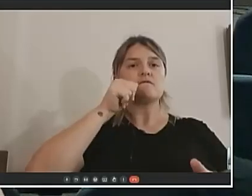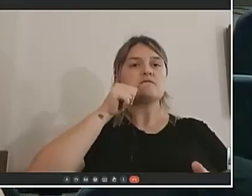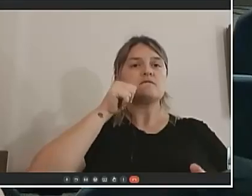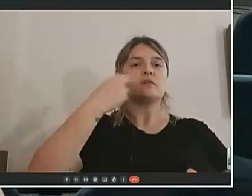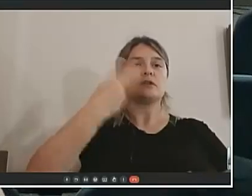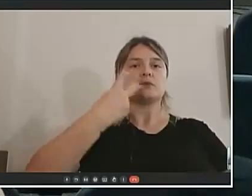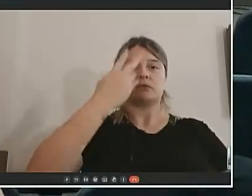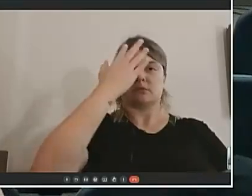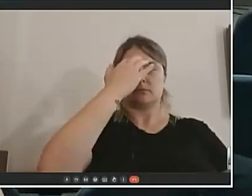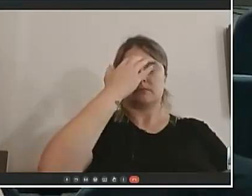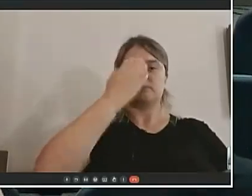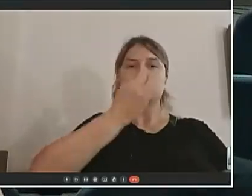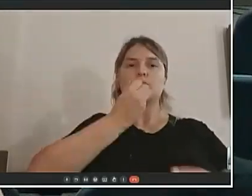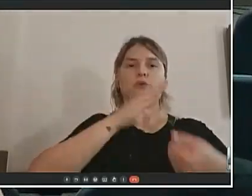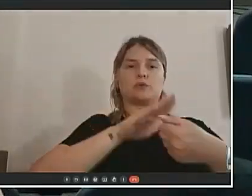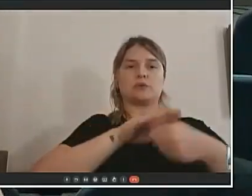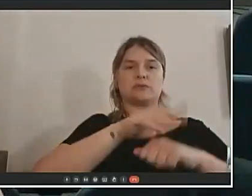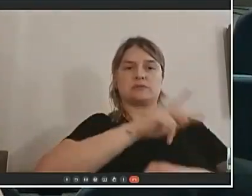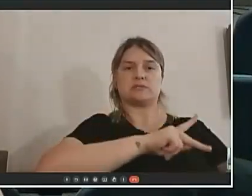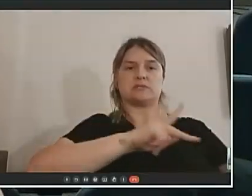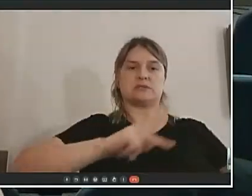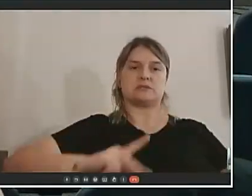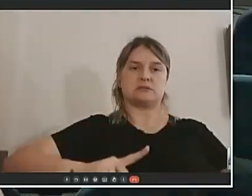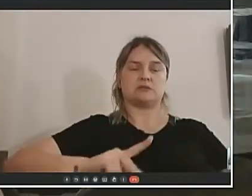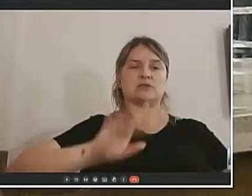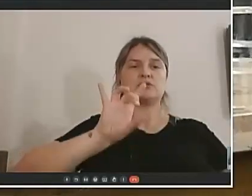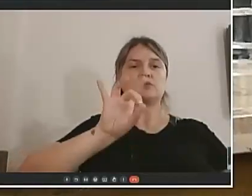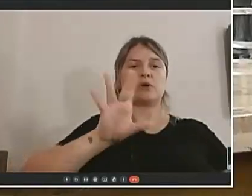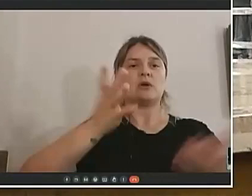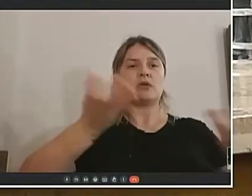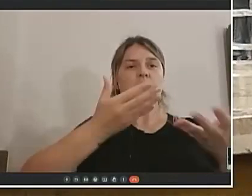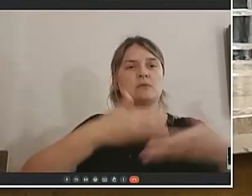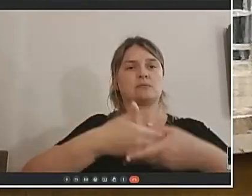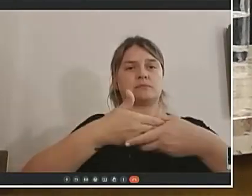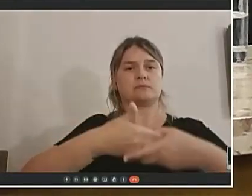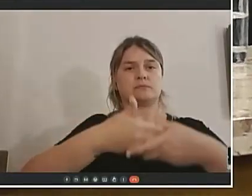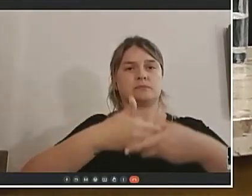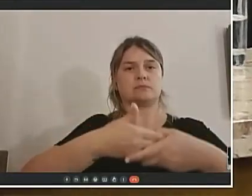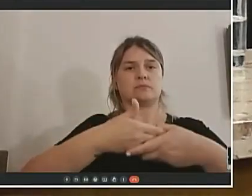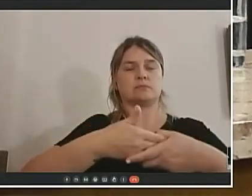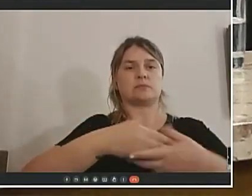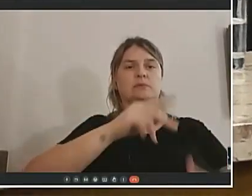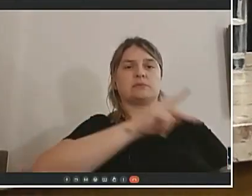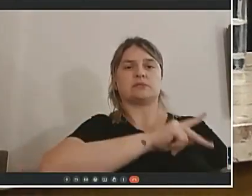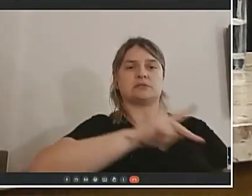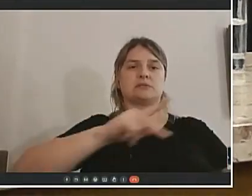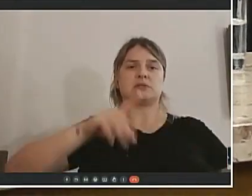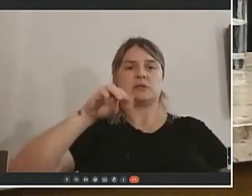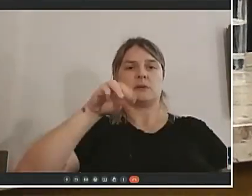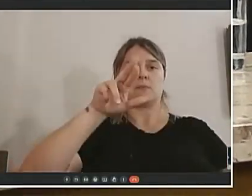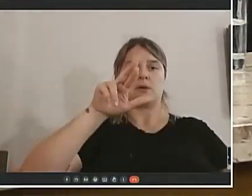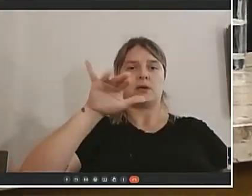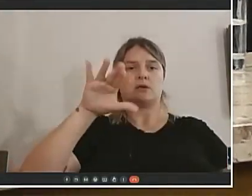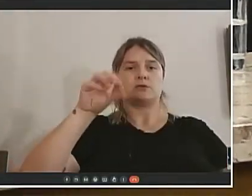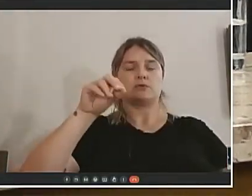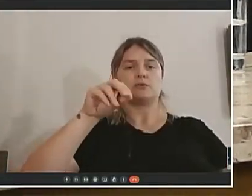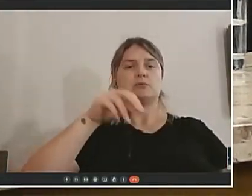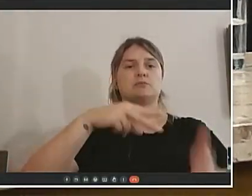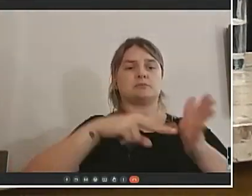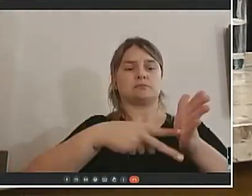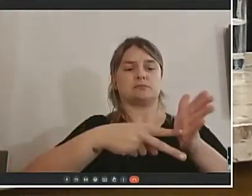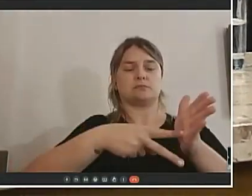Boa noite senhor presidente eu queria cumprimentar agora o presidente Márcio do sindicato do magistério o presidente